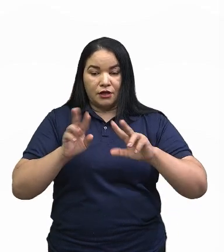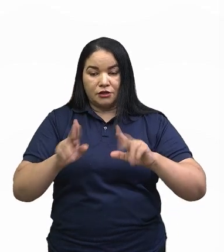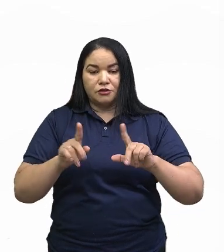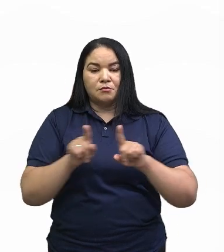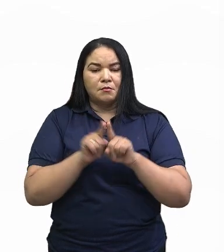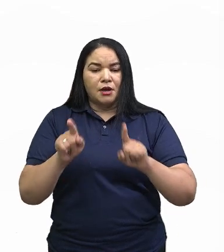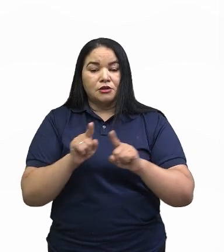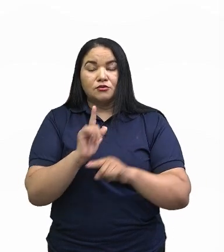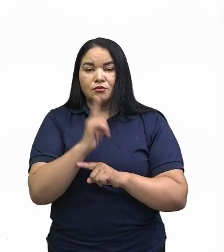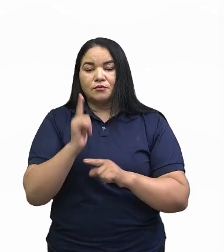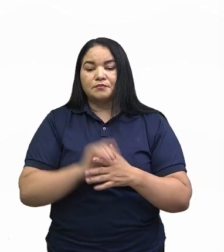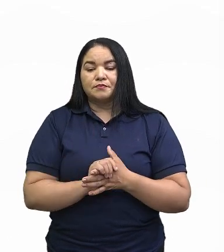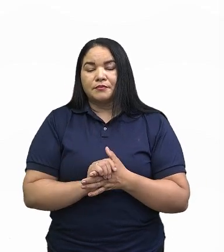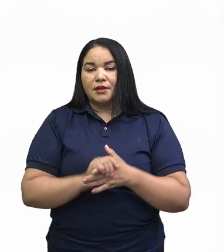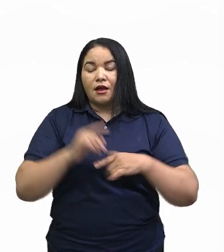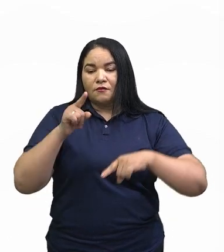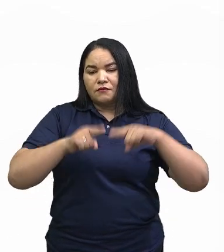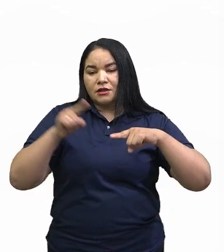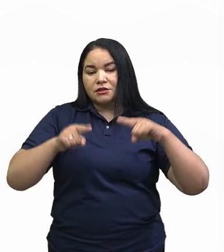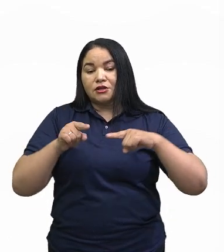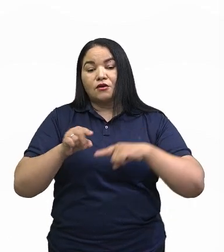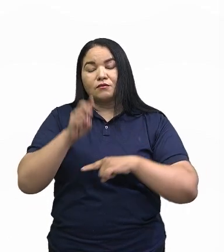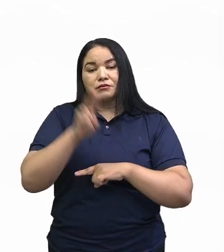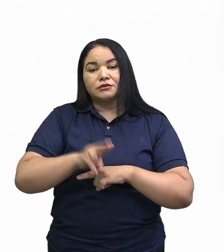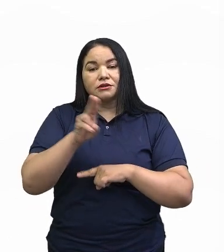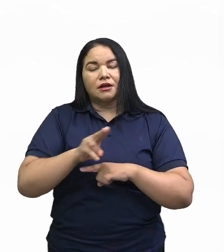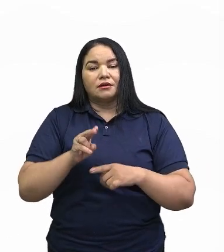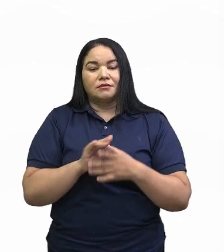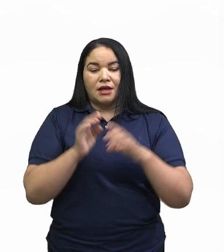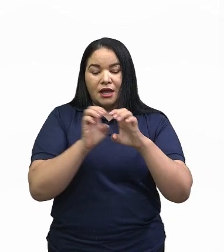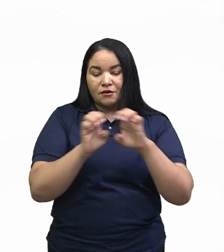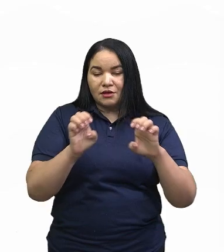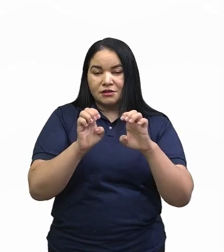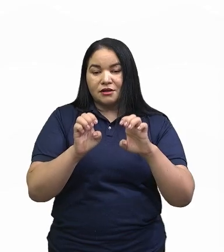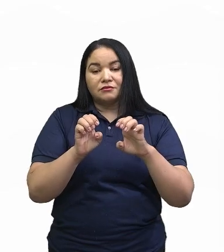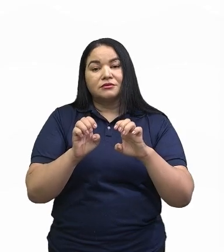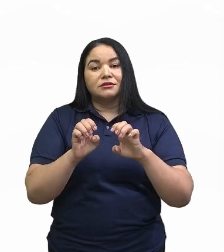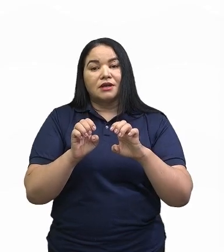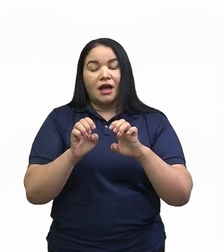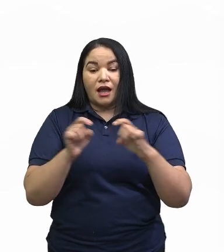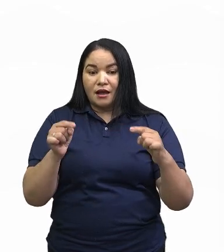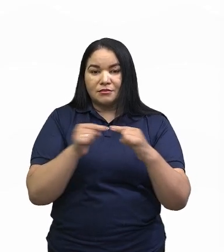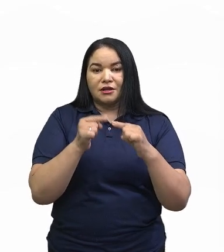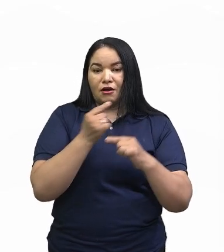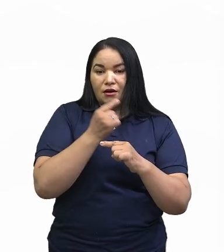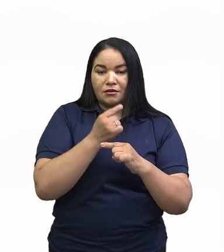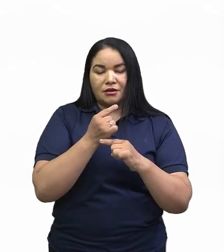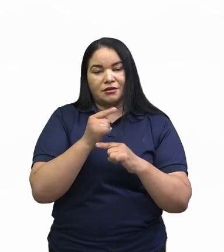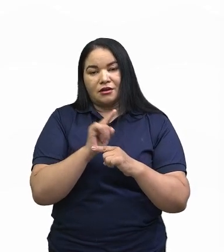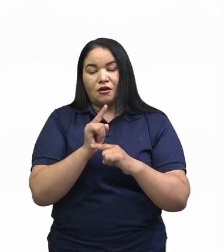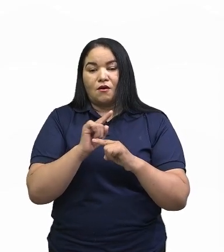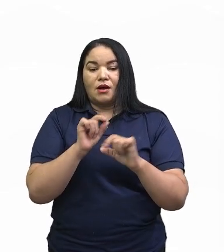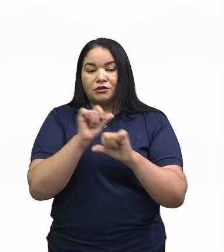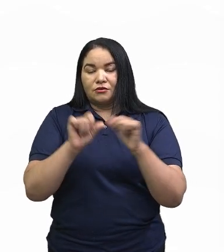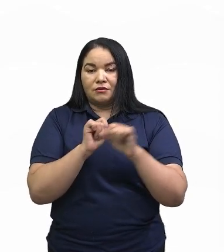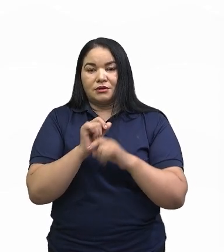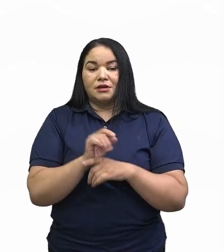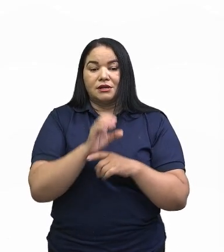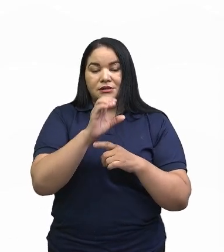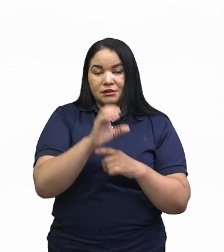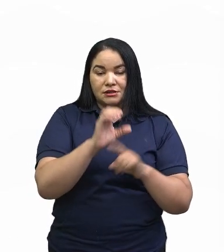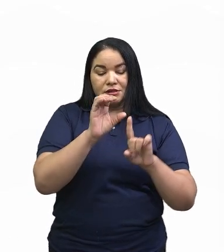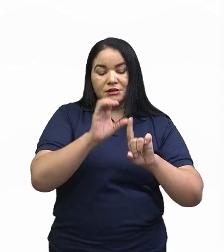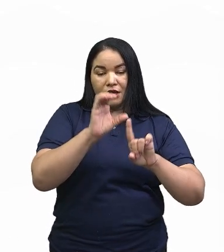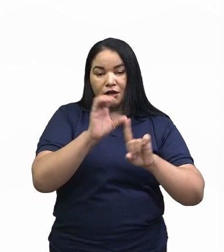fala em variação, eu não vou usar a mesma equação que eu utilizei para as escalas, Celsius, Fahrenheit e